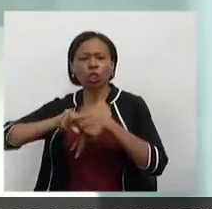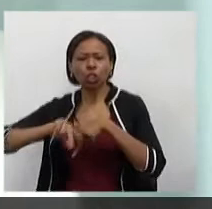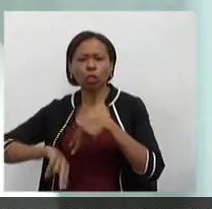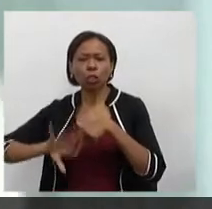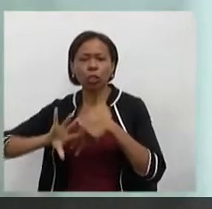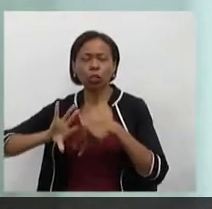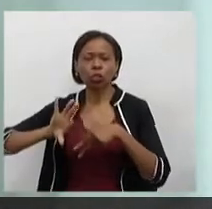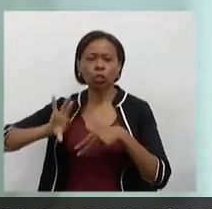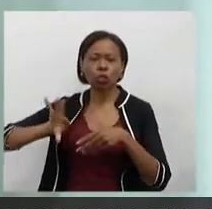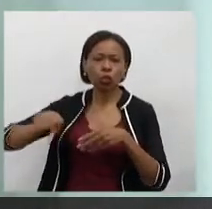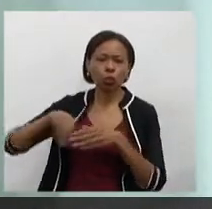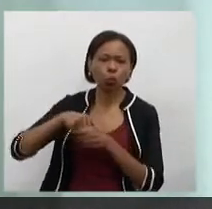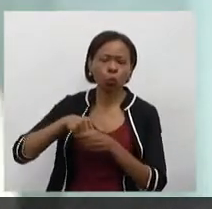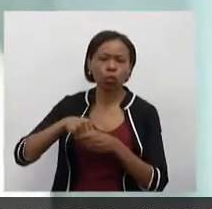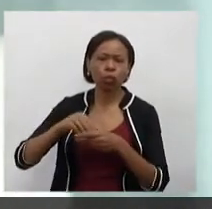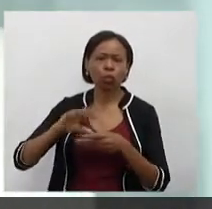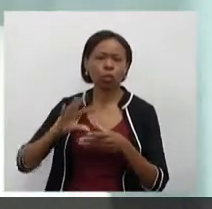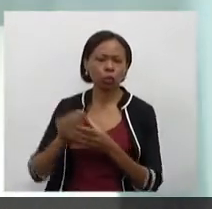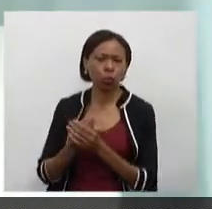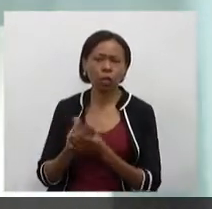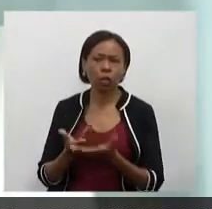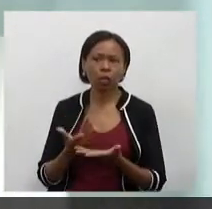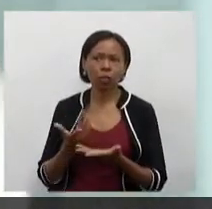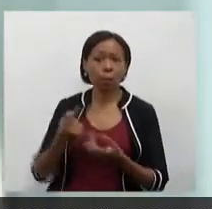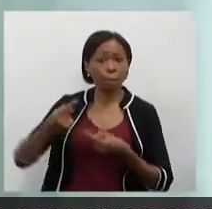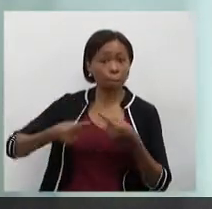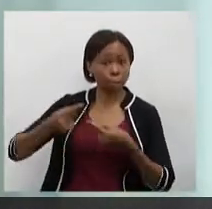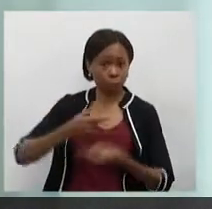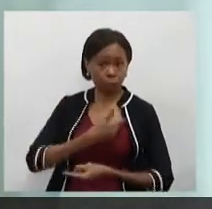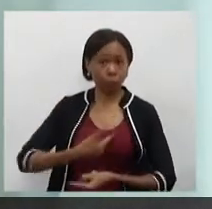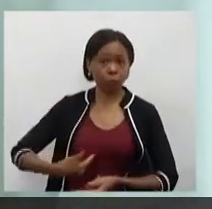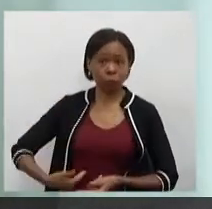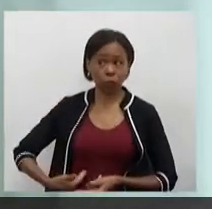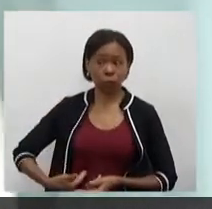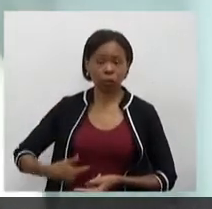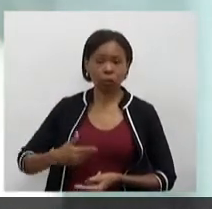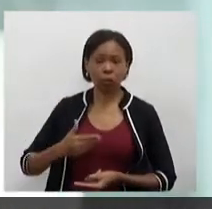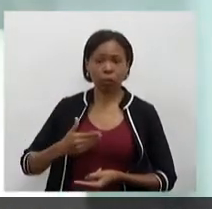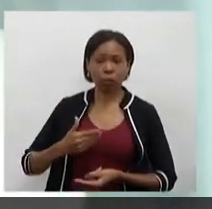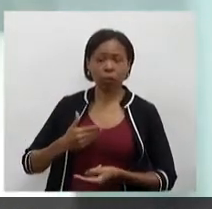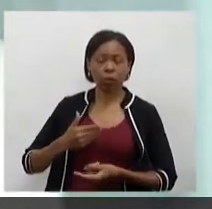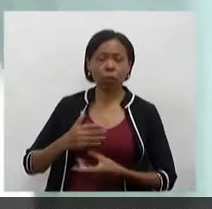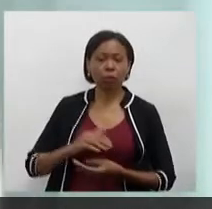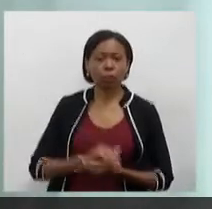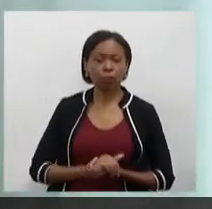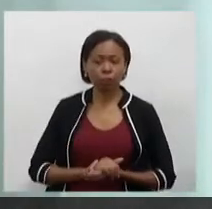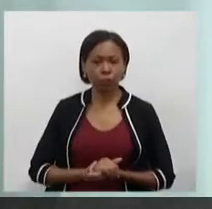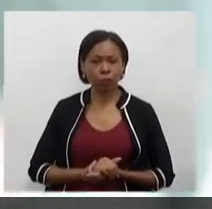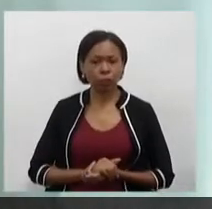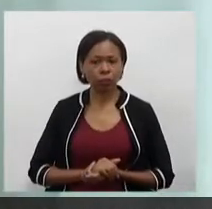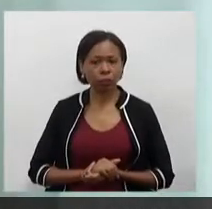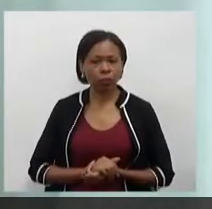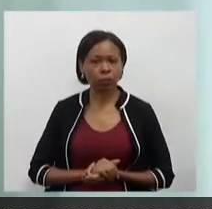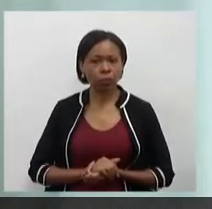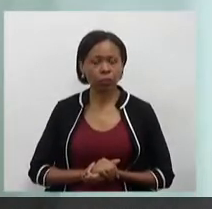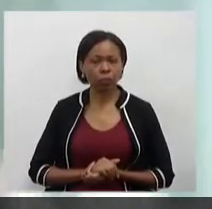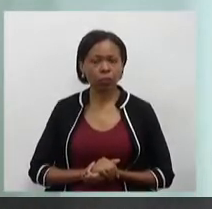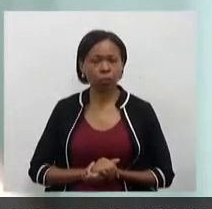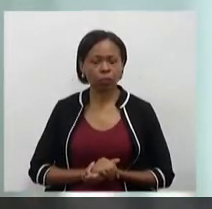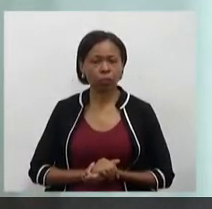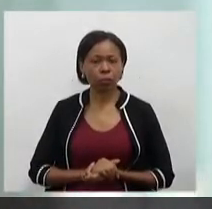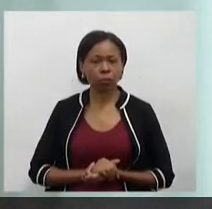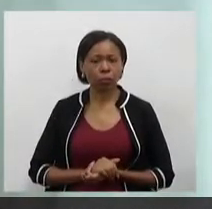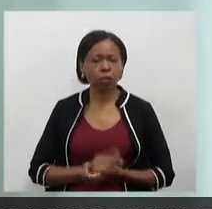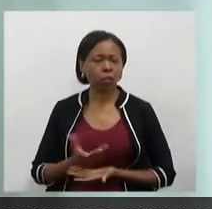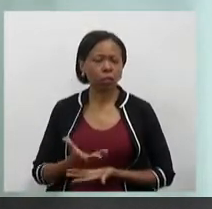de políticas públicas da Doelder Câmara, eu tô lá na Doelder Câmara há um bom tempo também. Então, assim, eu piso